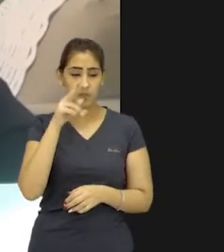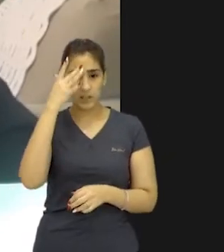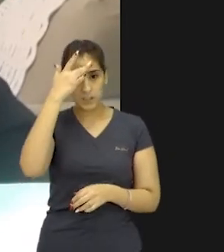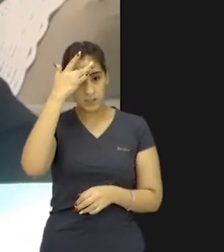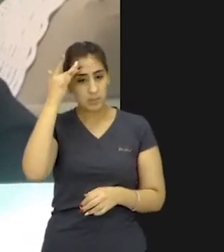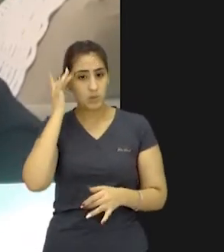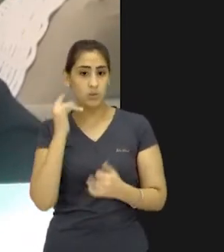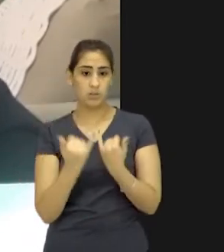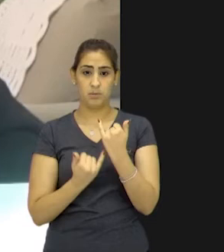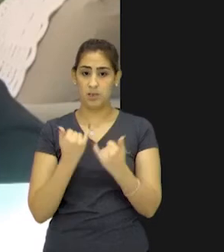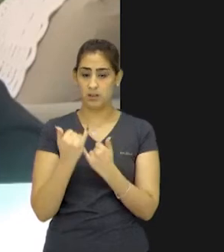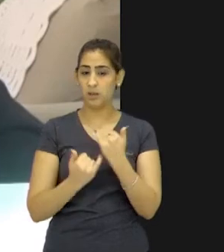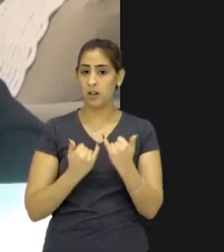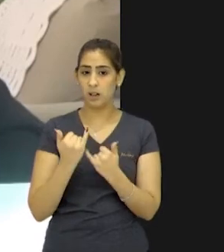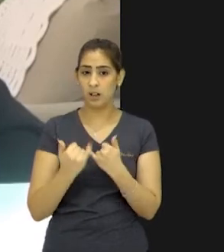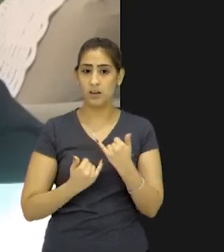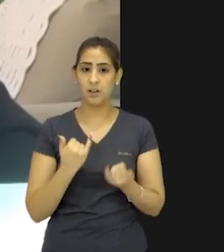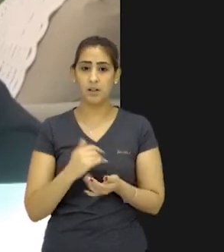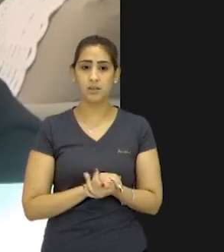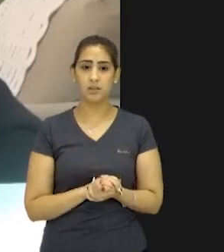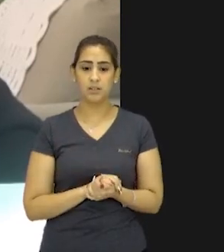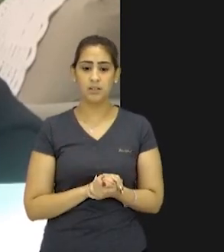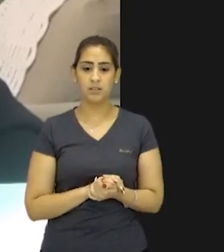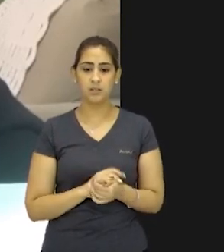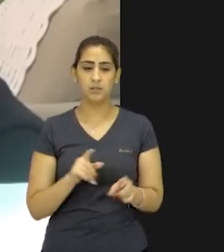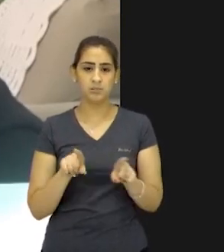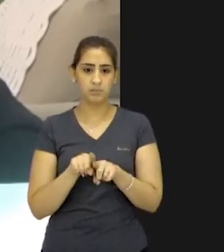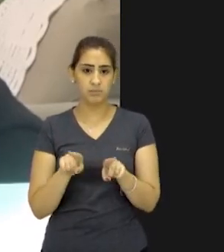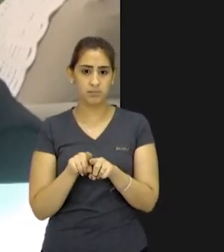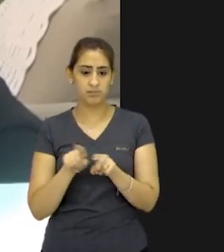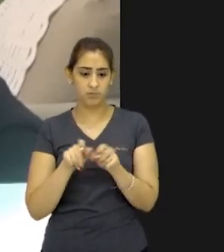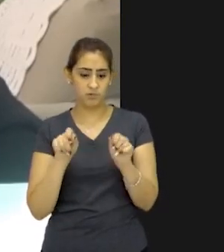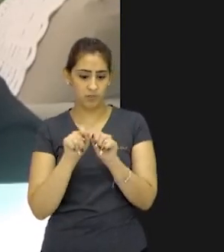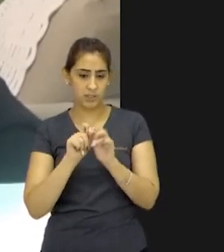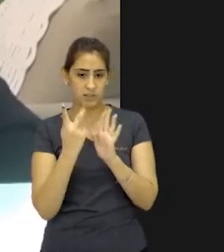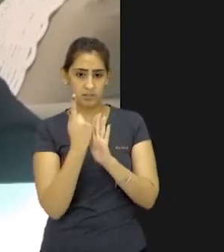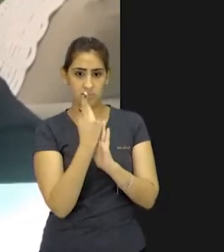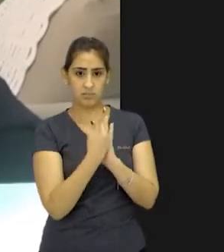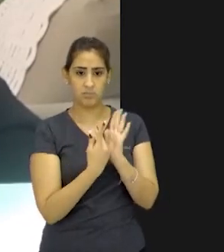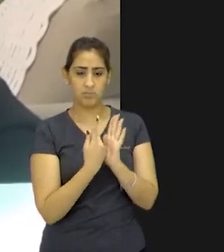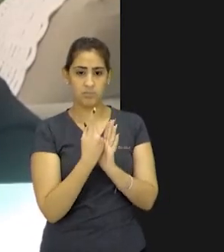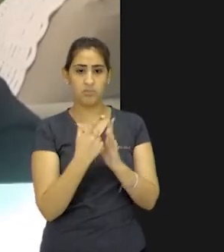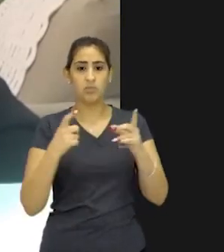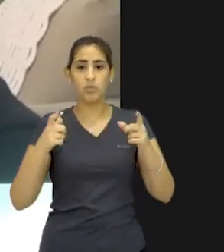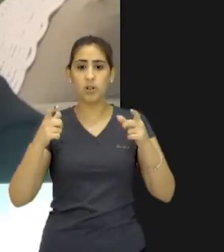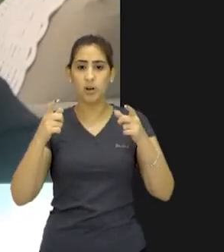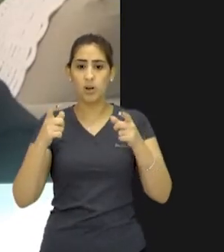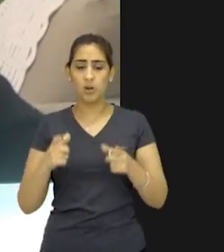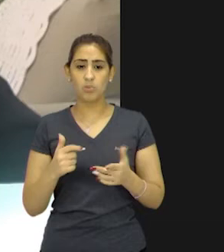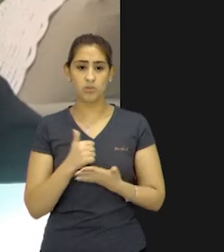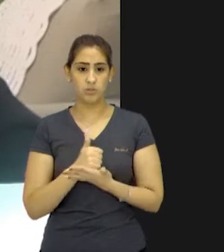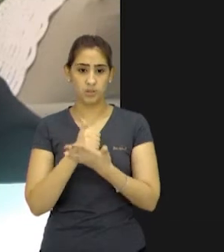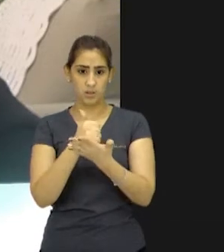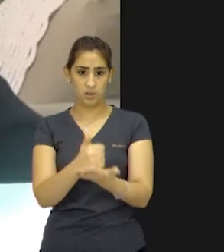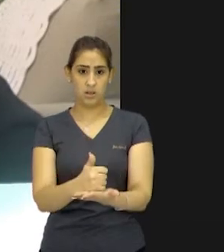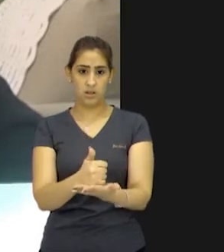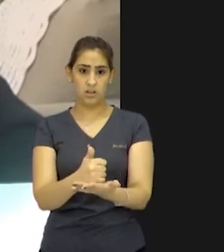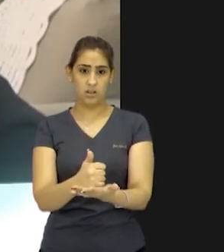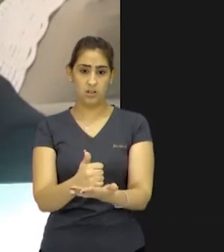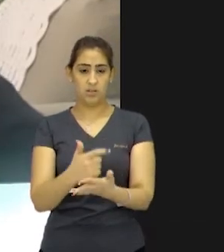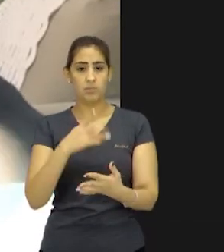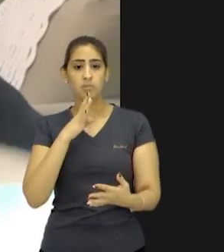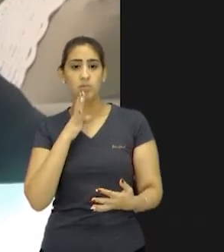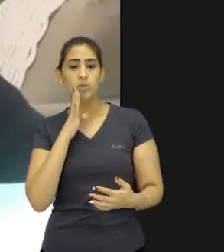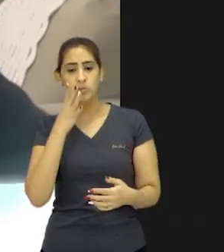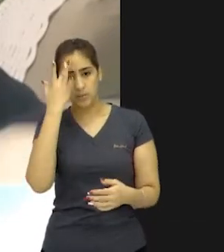de brincar, né, com esse traço da caricatura, foi onde me levou para conhecer